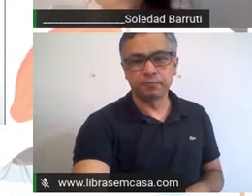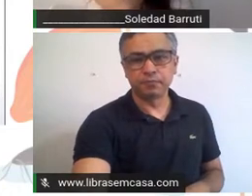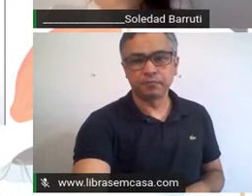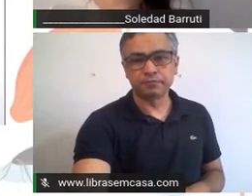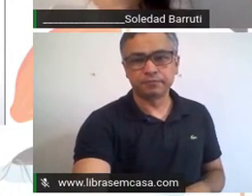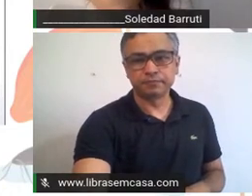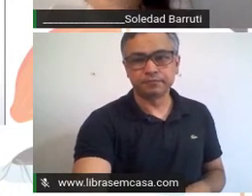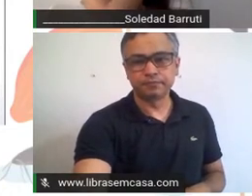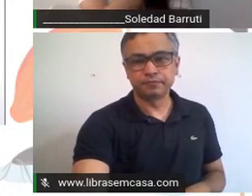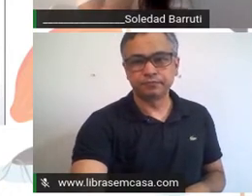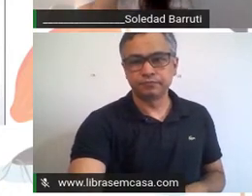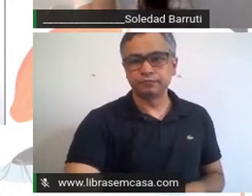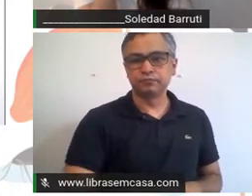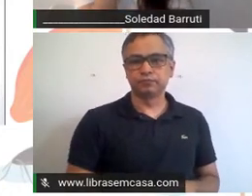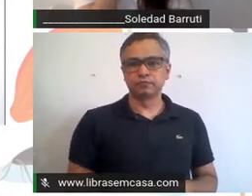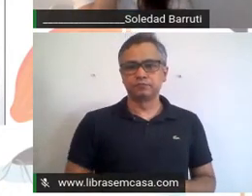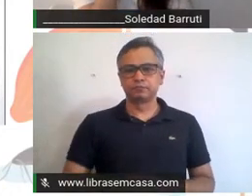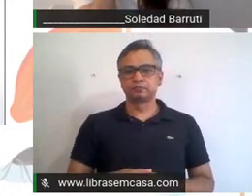mesma?